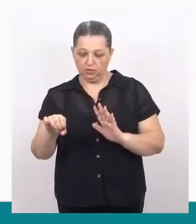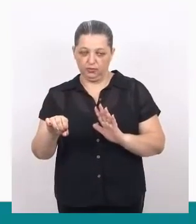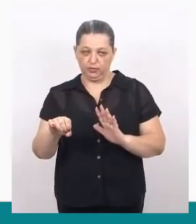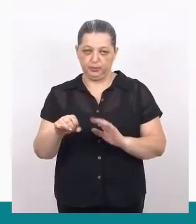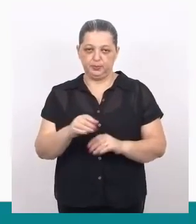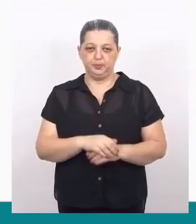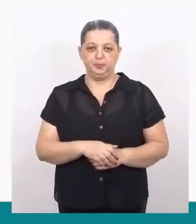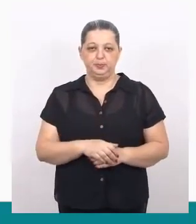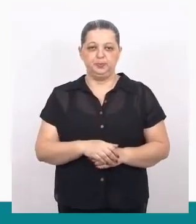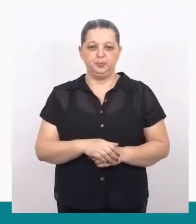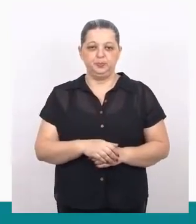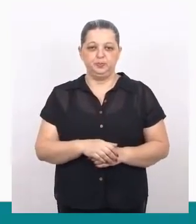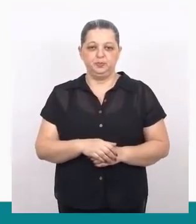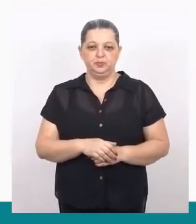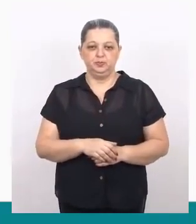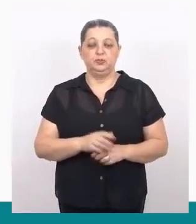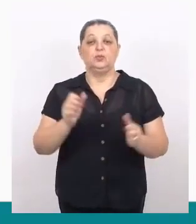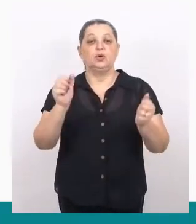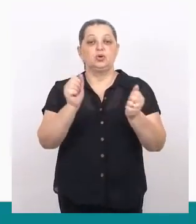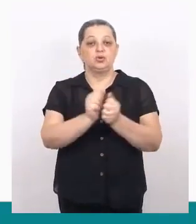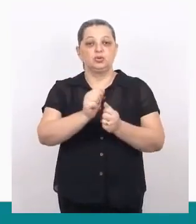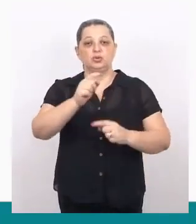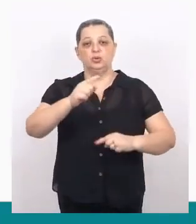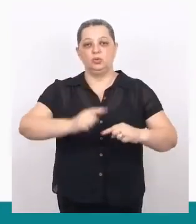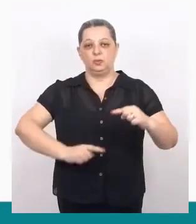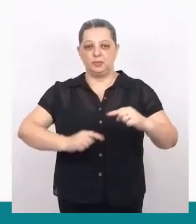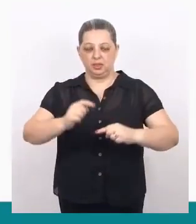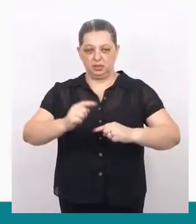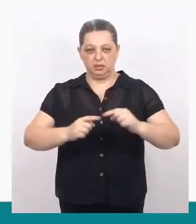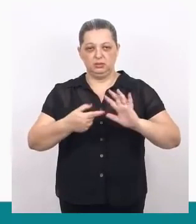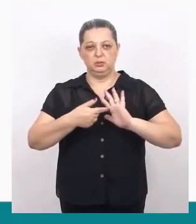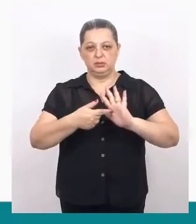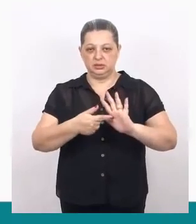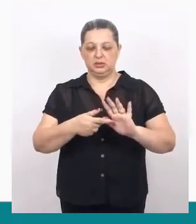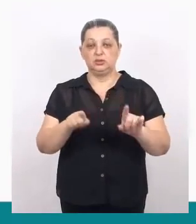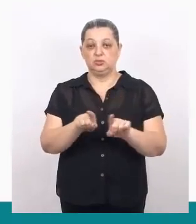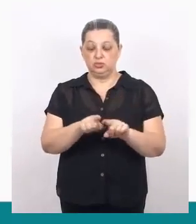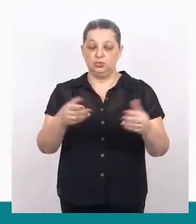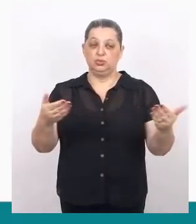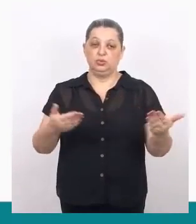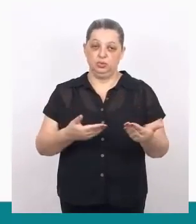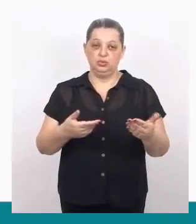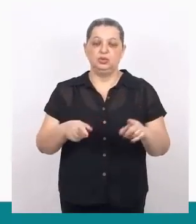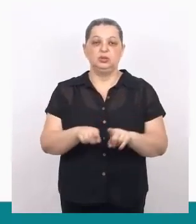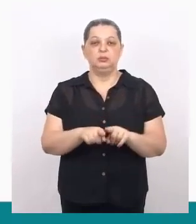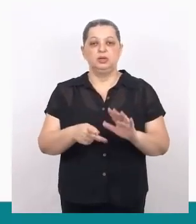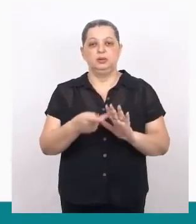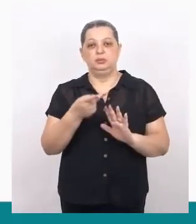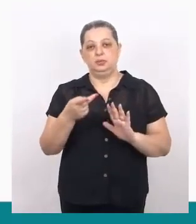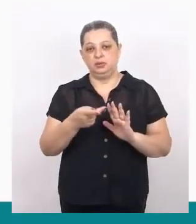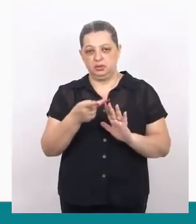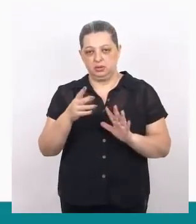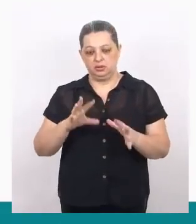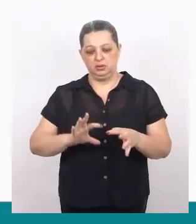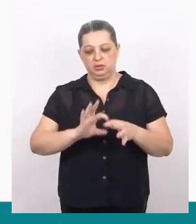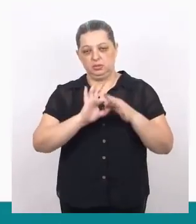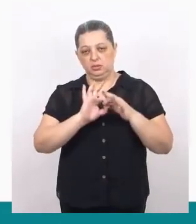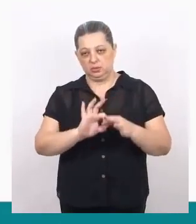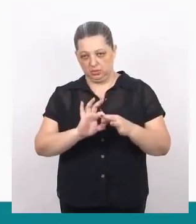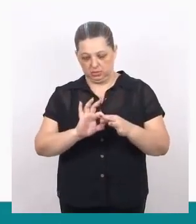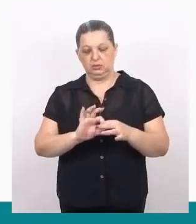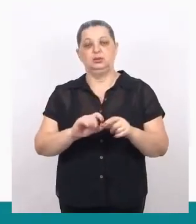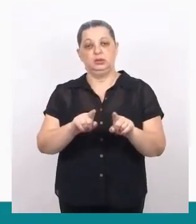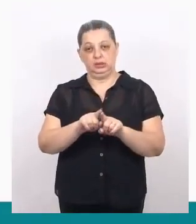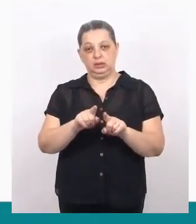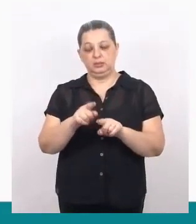CGRH, junto com o material que a gente está apresentando aqui hoje. A gente pode enviar a portaria unificada para vocês terem isso